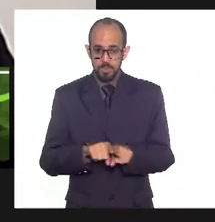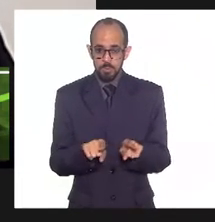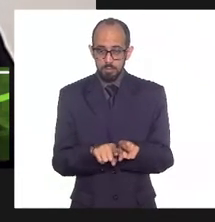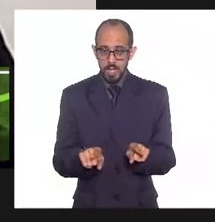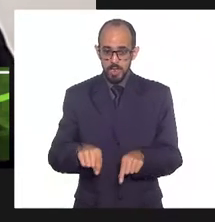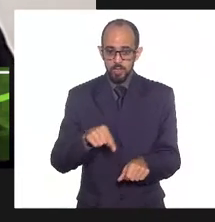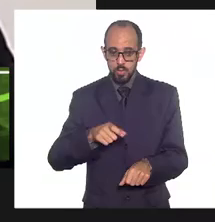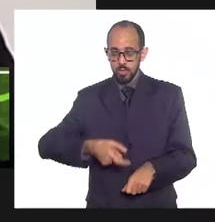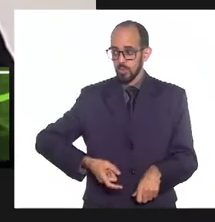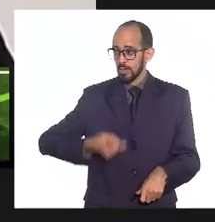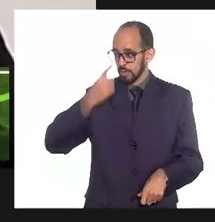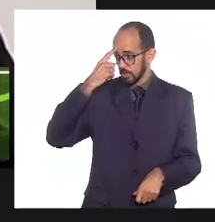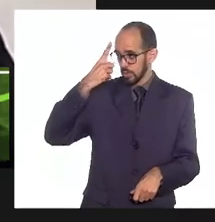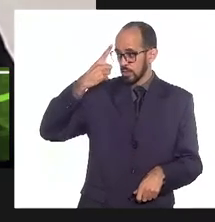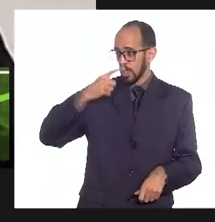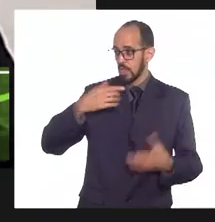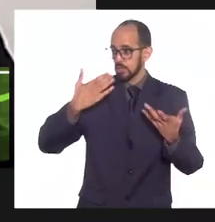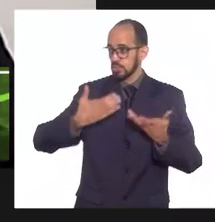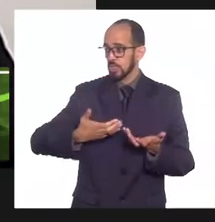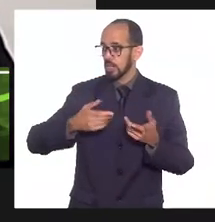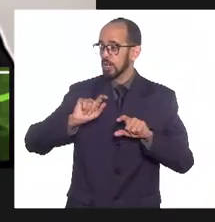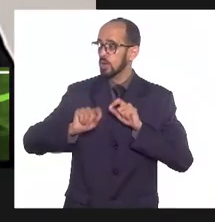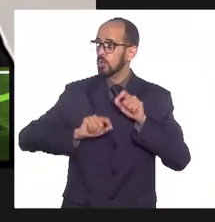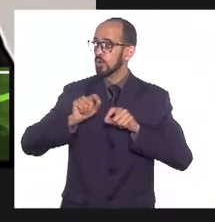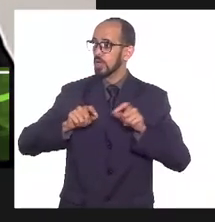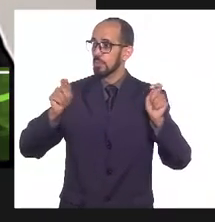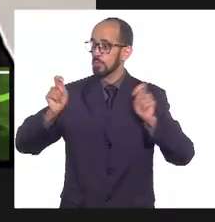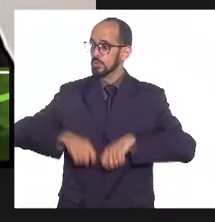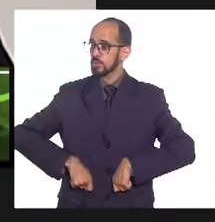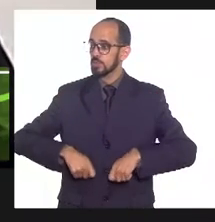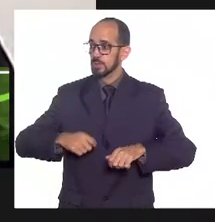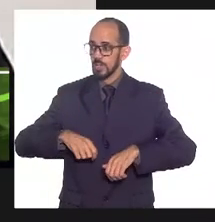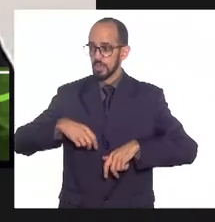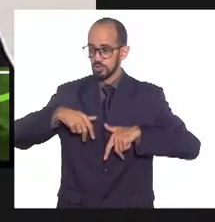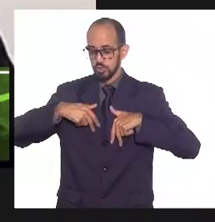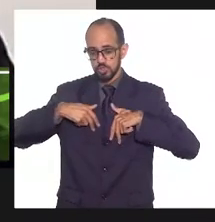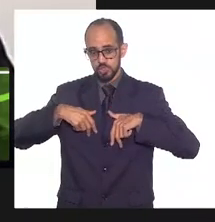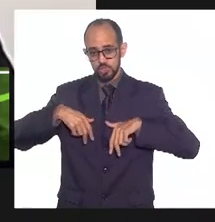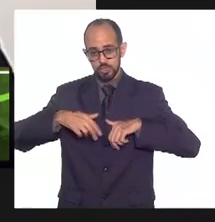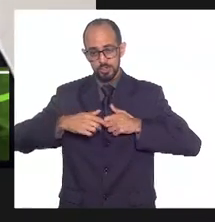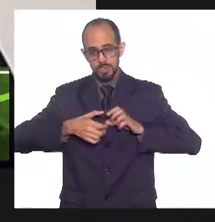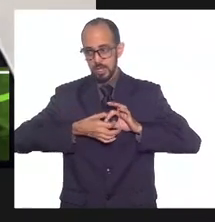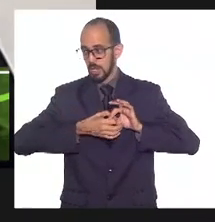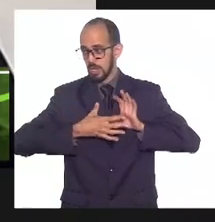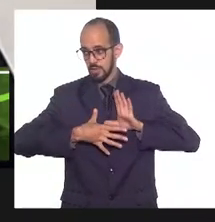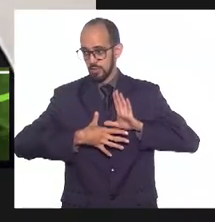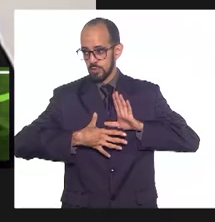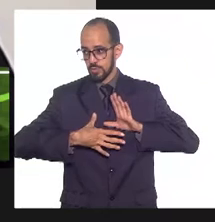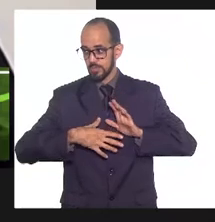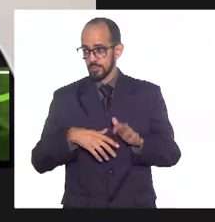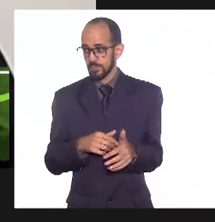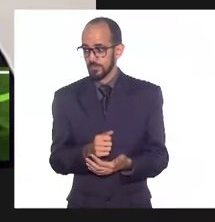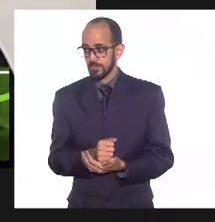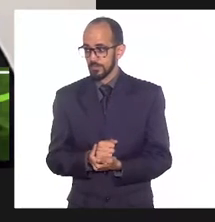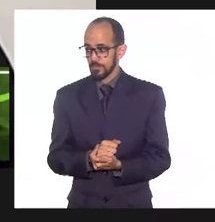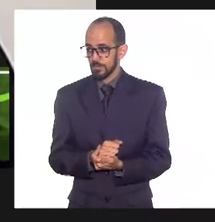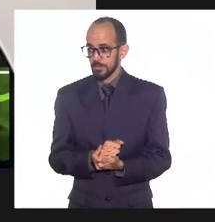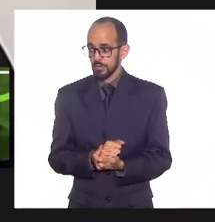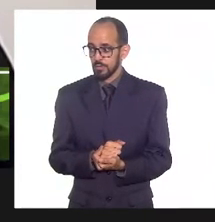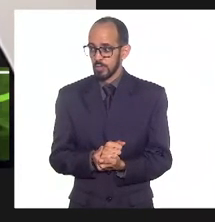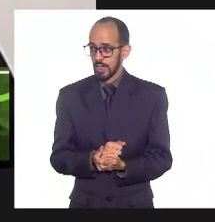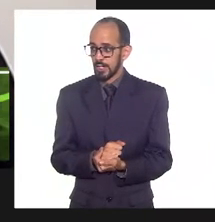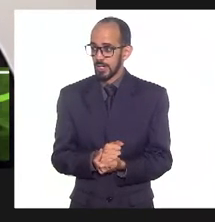pretendemos que elas consigam andar com suas próprias pernas como Paracambi já tem lá uma